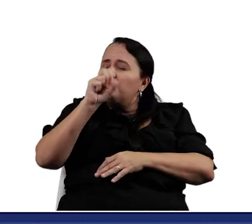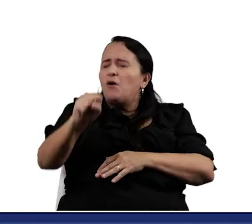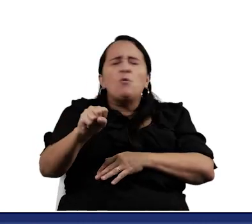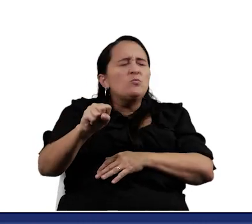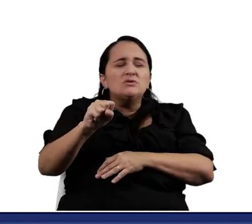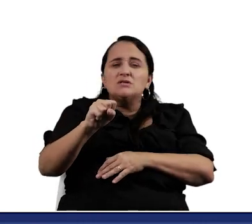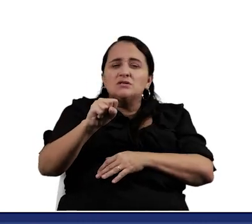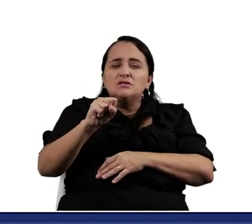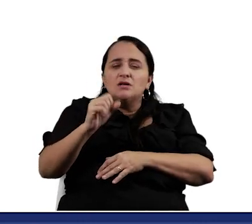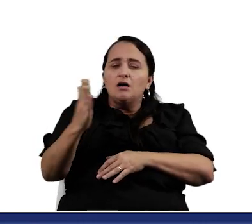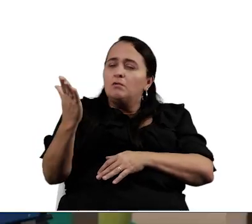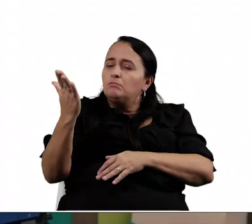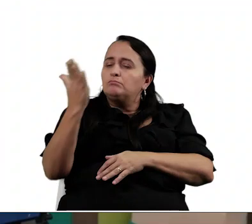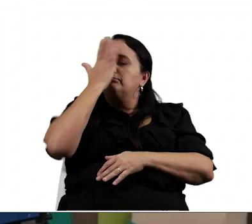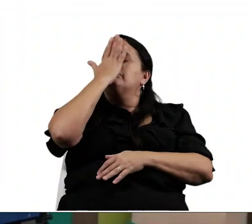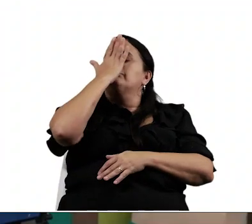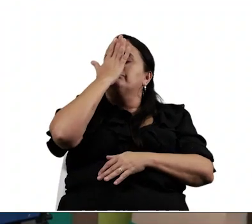ficou achatado.